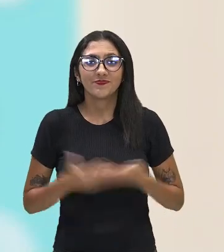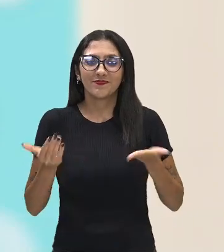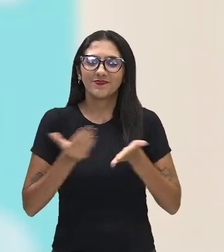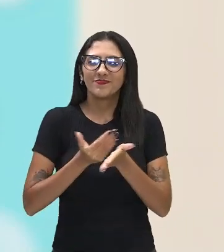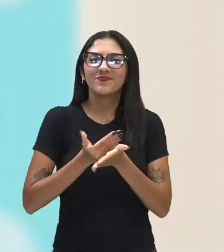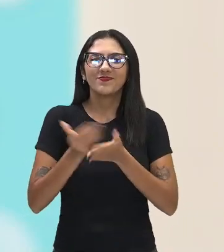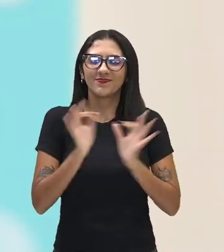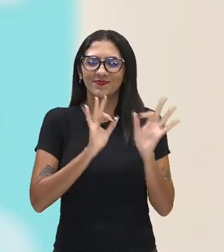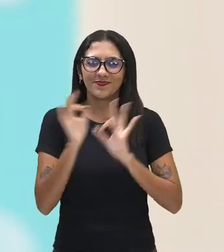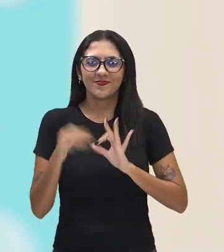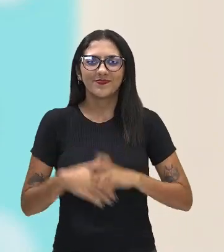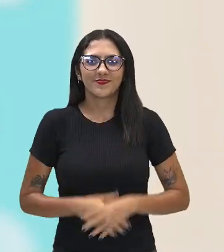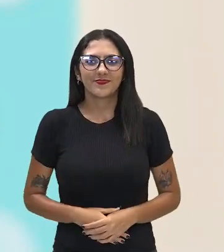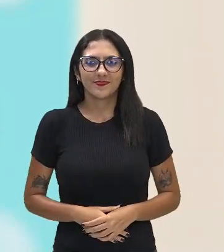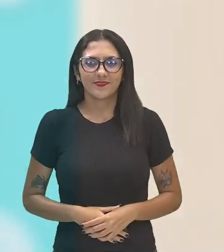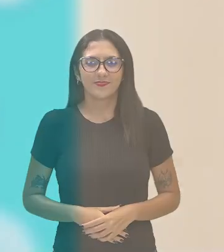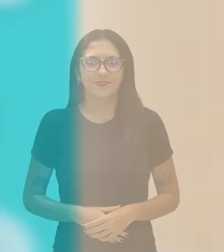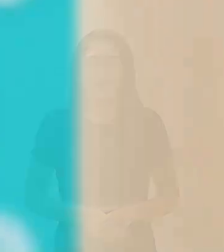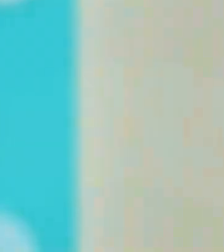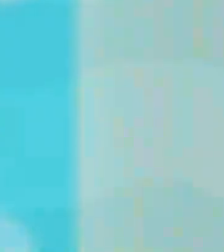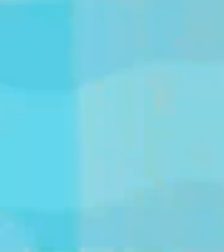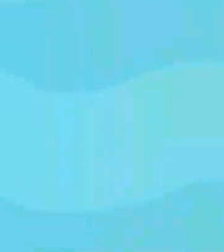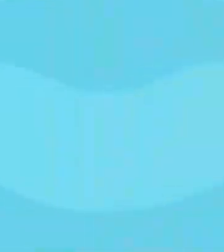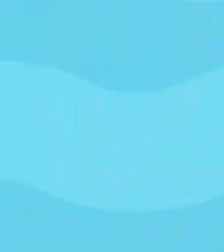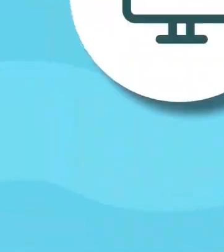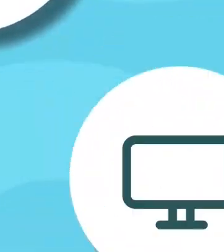isso aí, vamos à nossa aula.